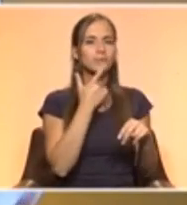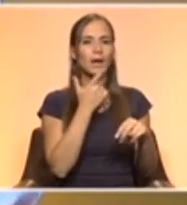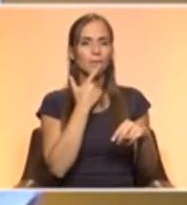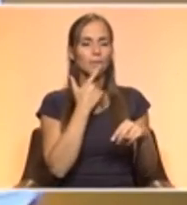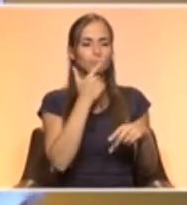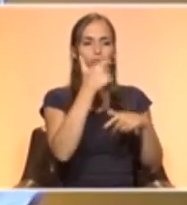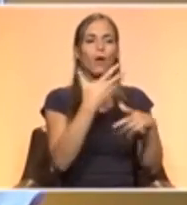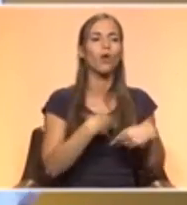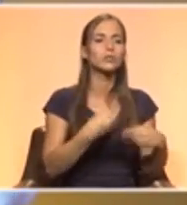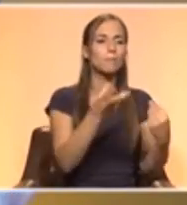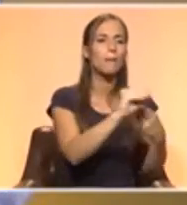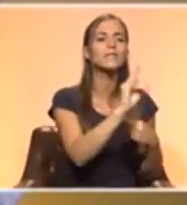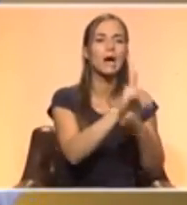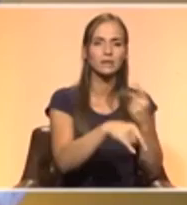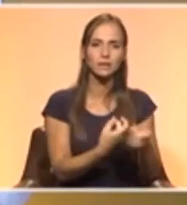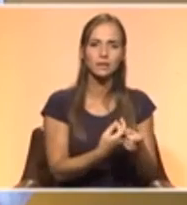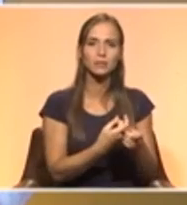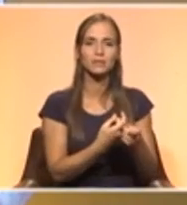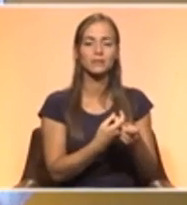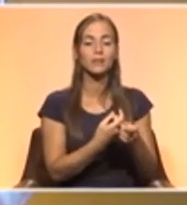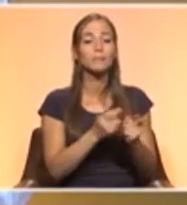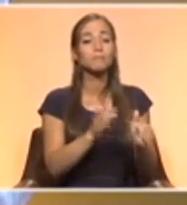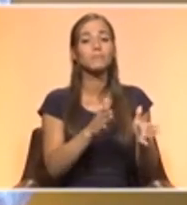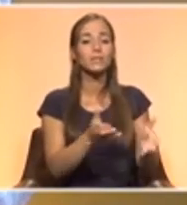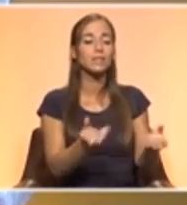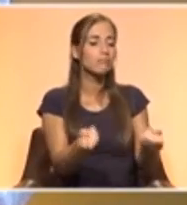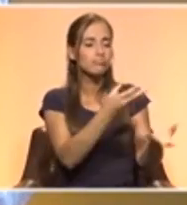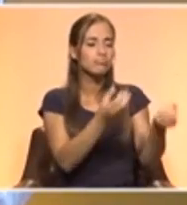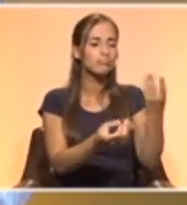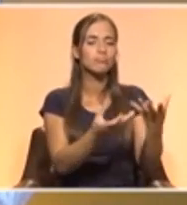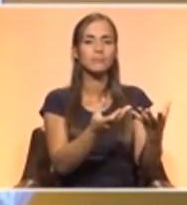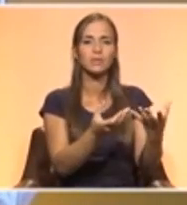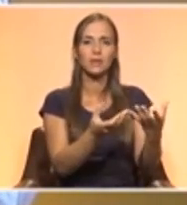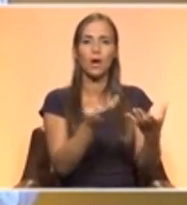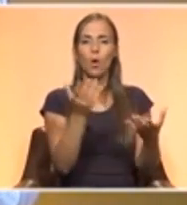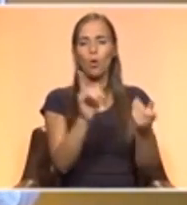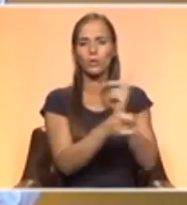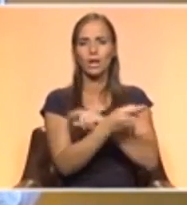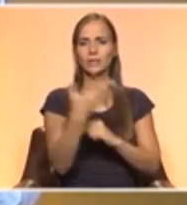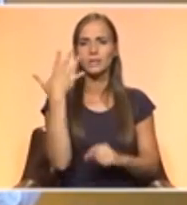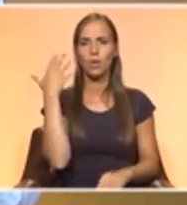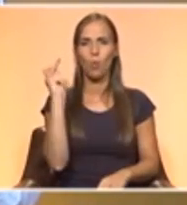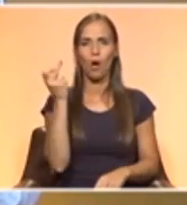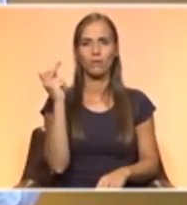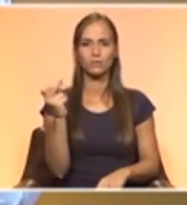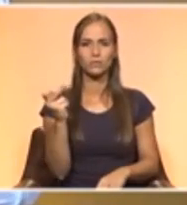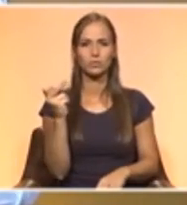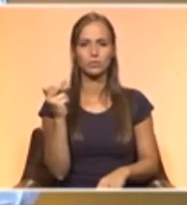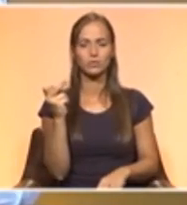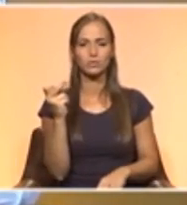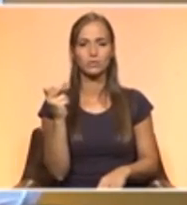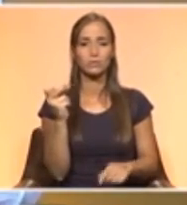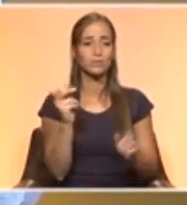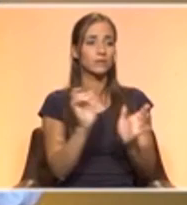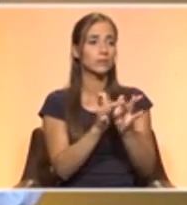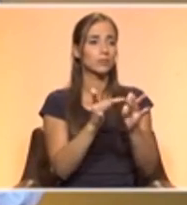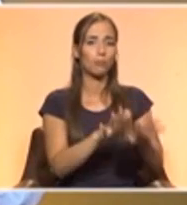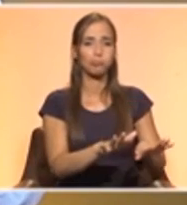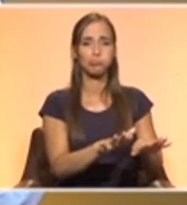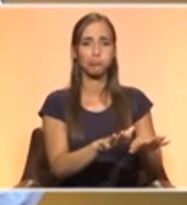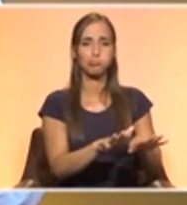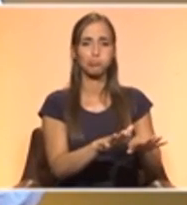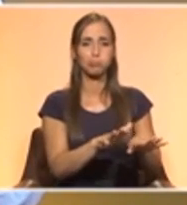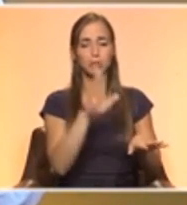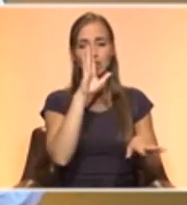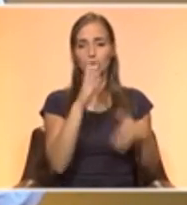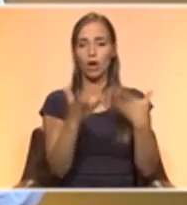comentários Portanto tem que haver ali muito inferente no Website ao contrário de sei lá 5 anos atrás os sites eram quase estáticos pelo menos comparando